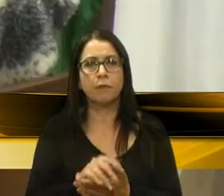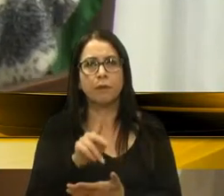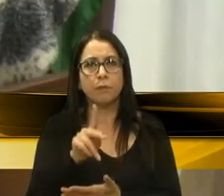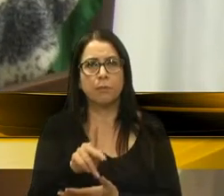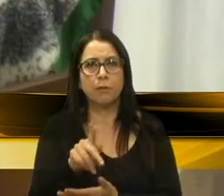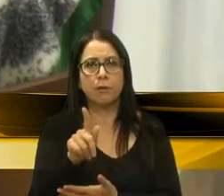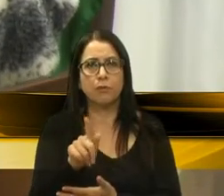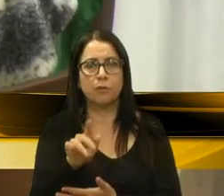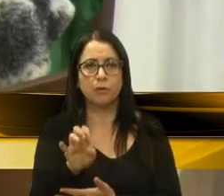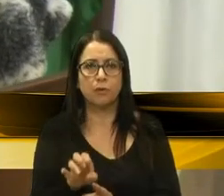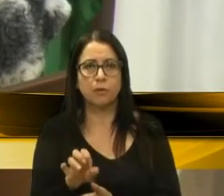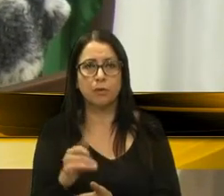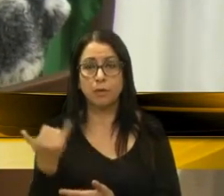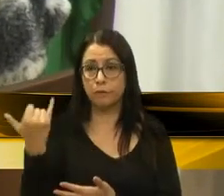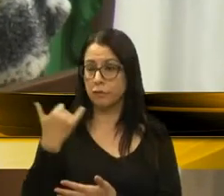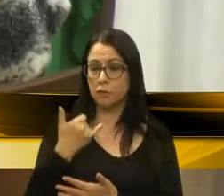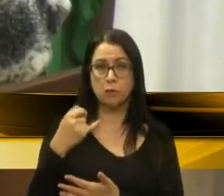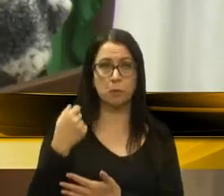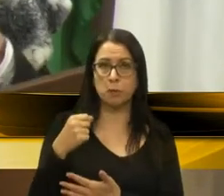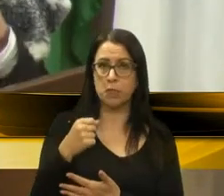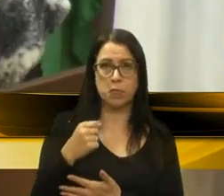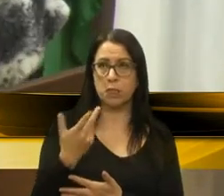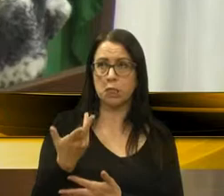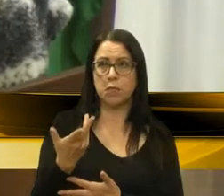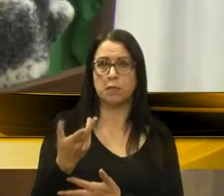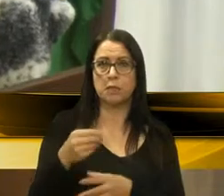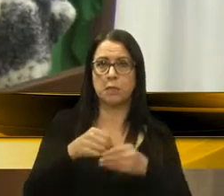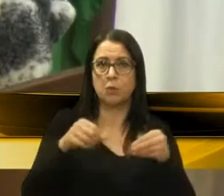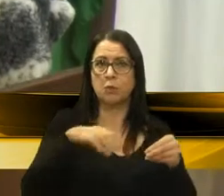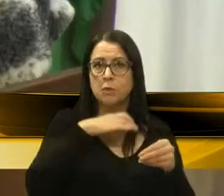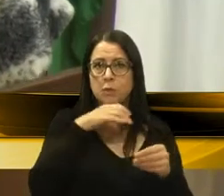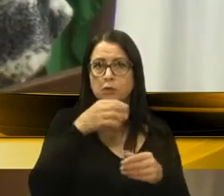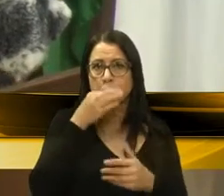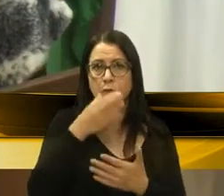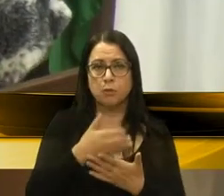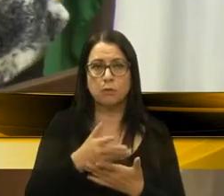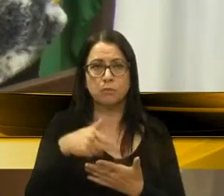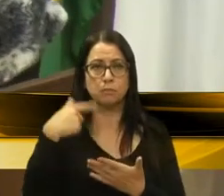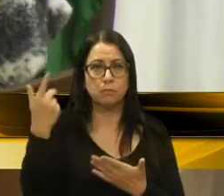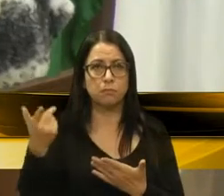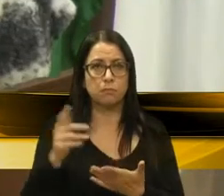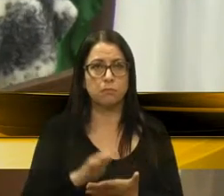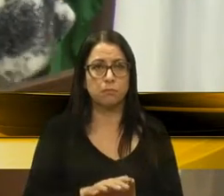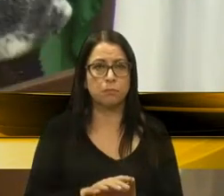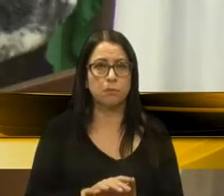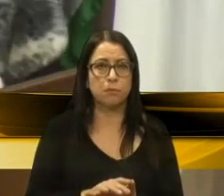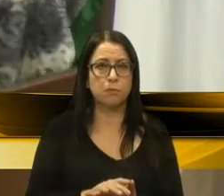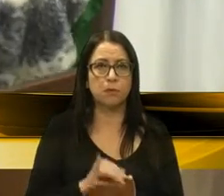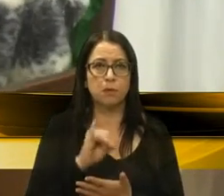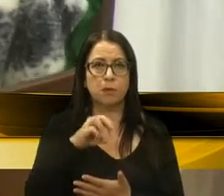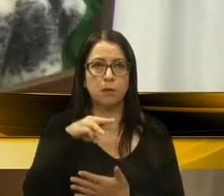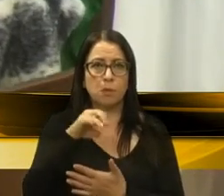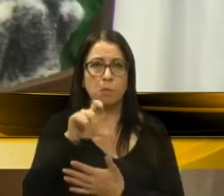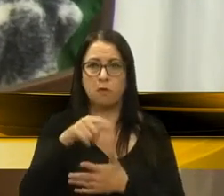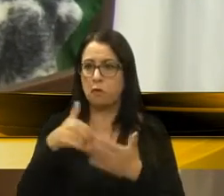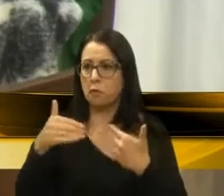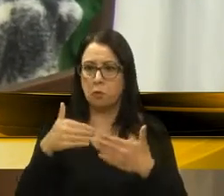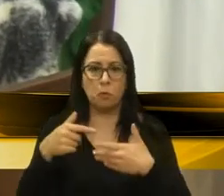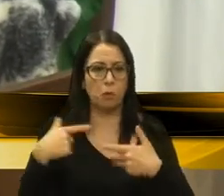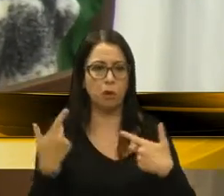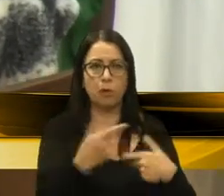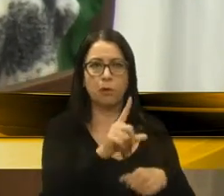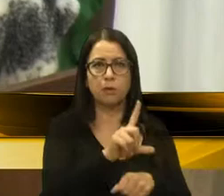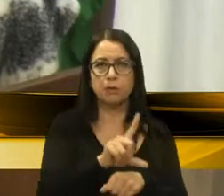PGE, ele me disse: Paula, não precisa ser um terreno de Caxias, pode ser um imóvel de qualquer lugar do